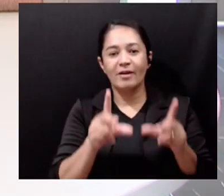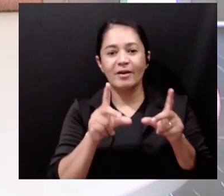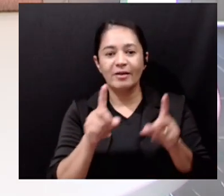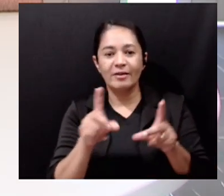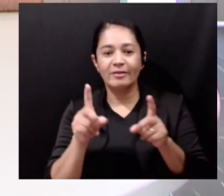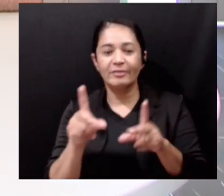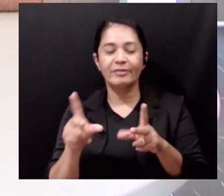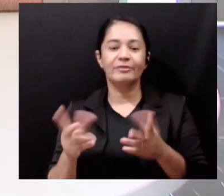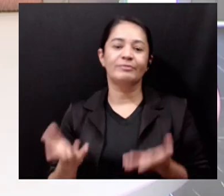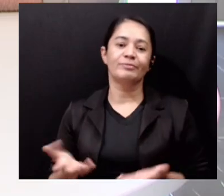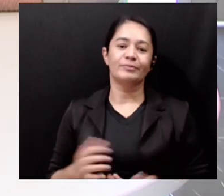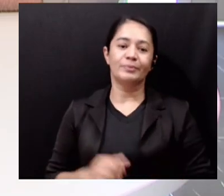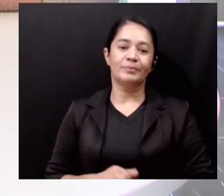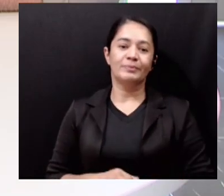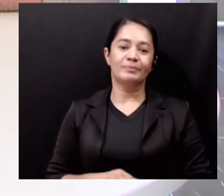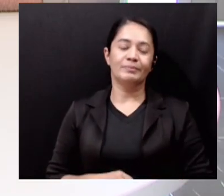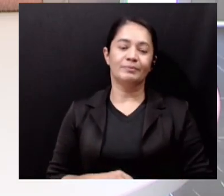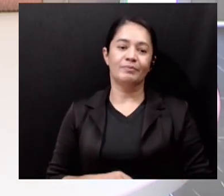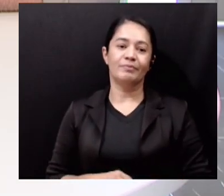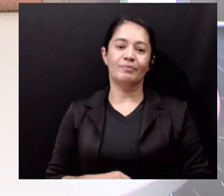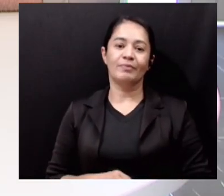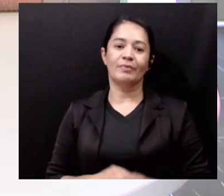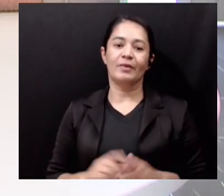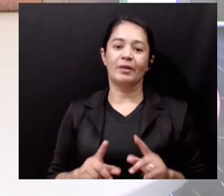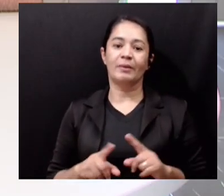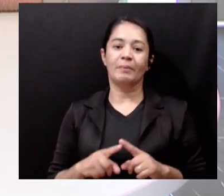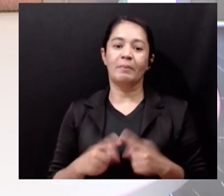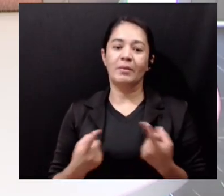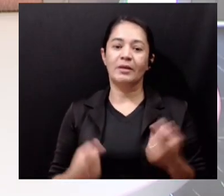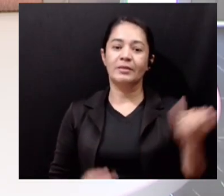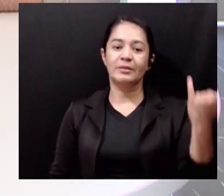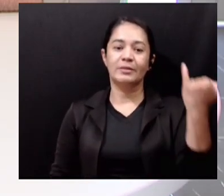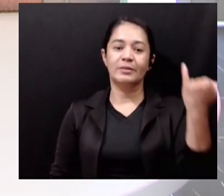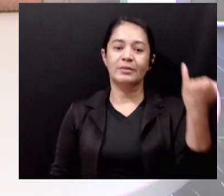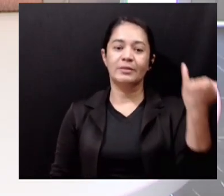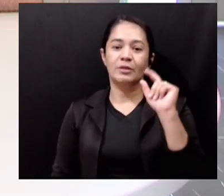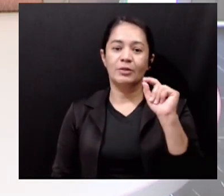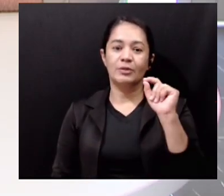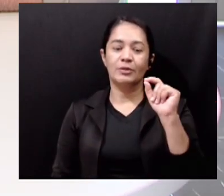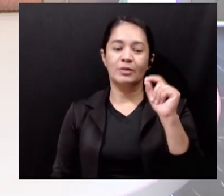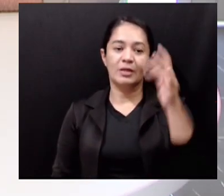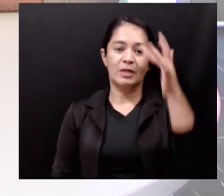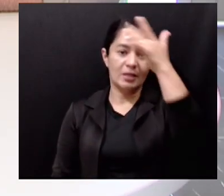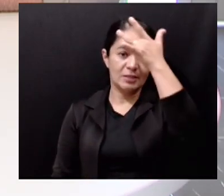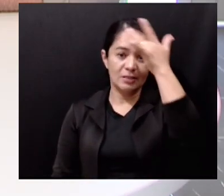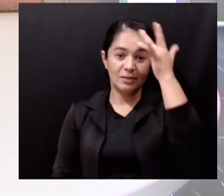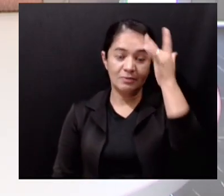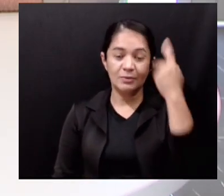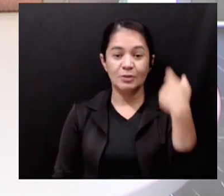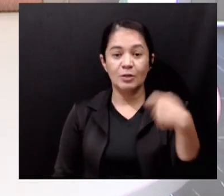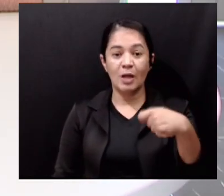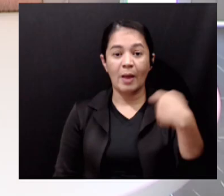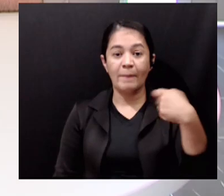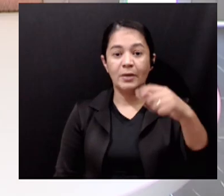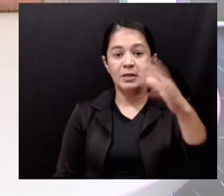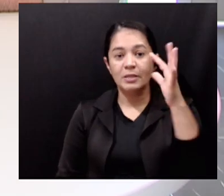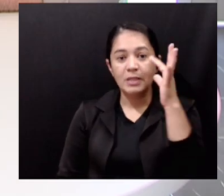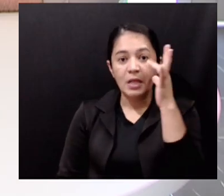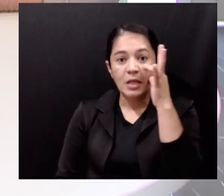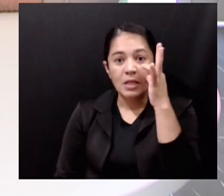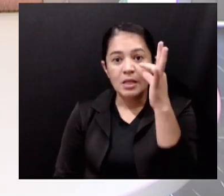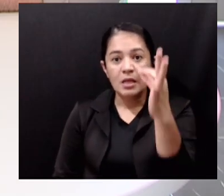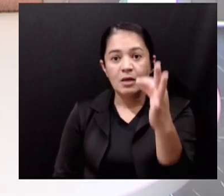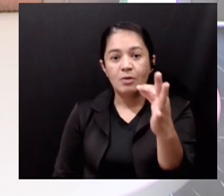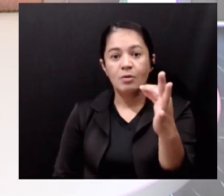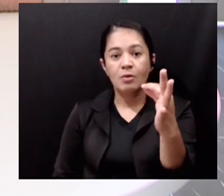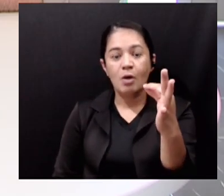tarifas. Mas é importante as pessoas ficarem atentas a isso, porque às vezes, em função daquilo que ela utiliza, ela